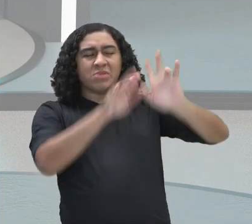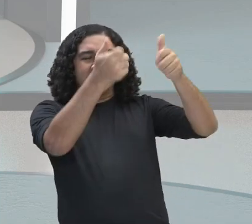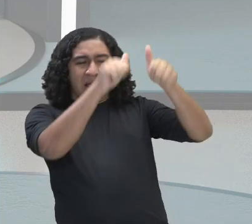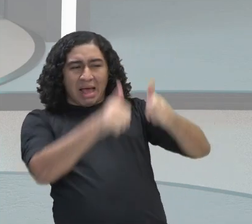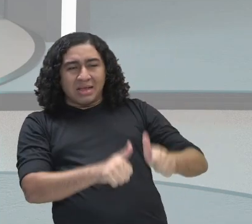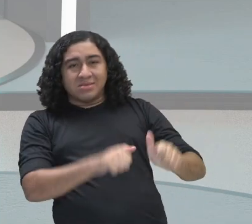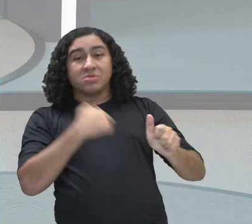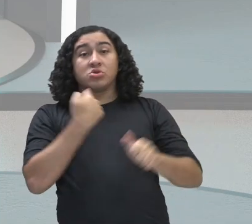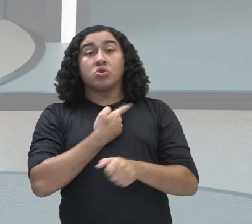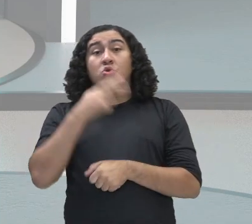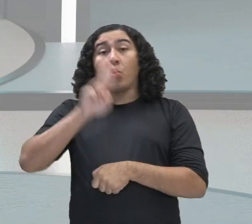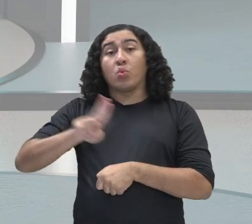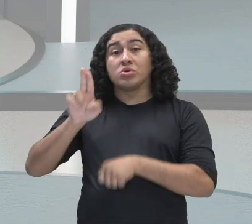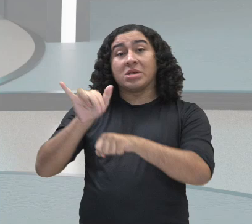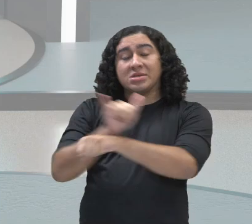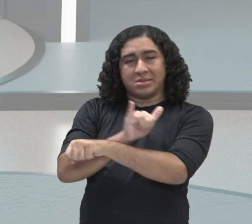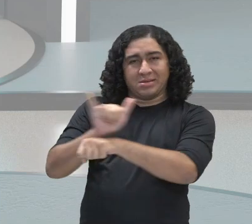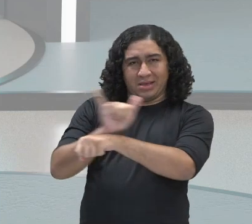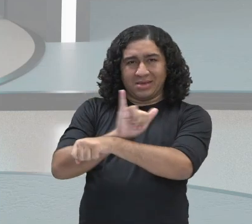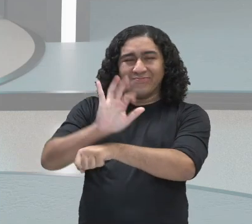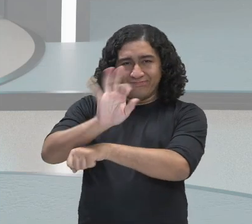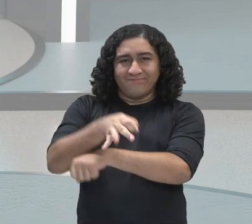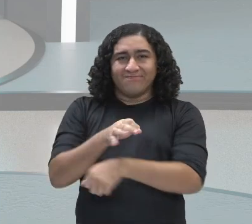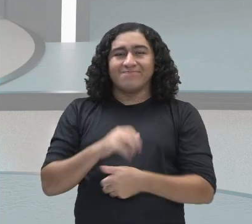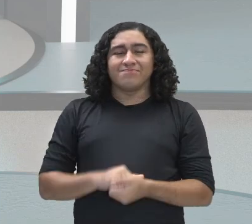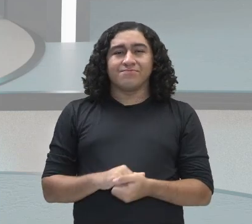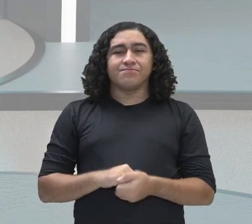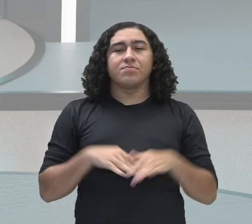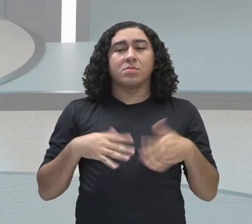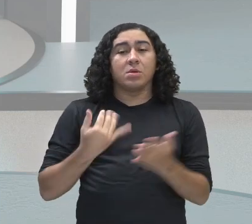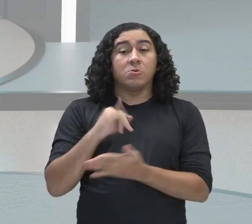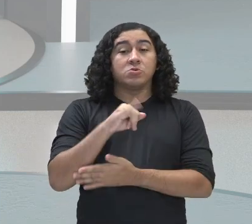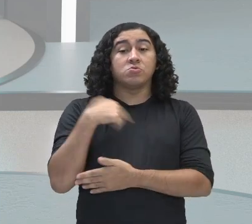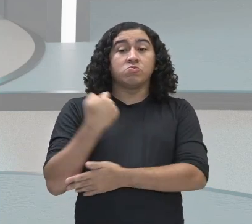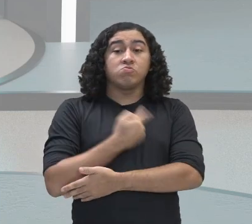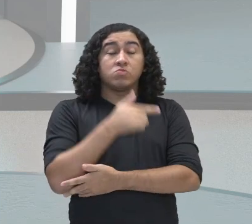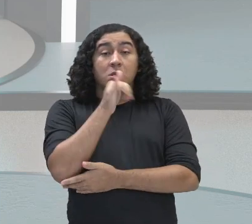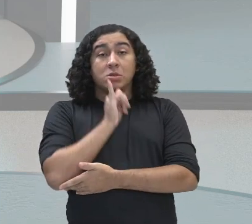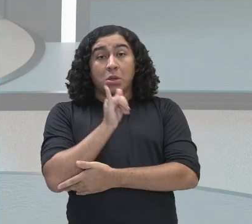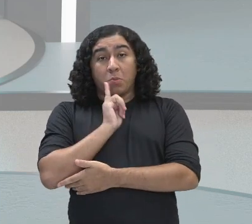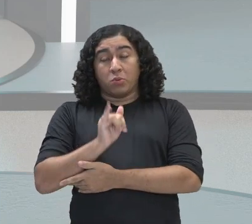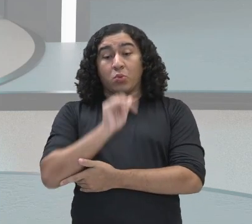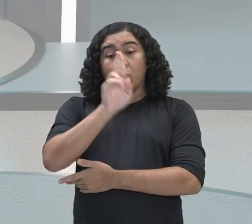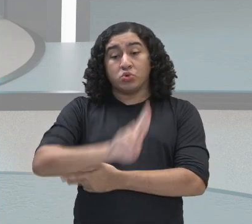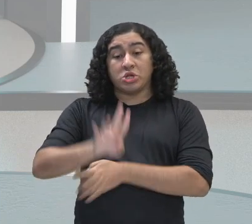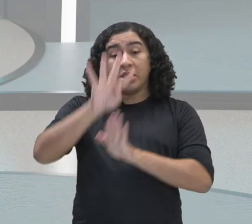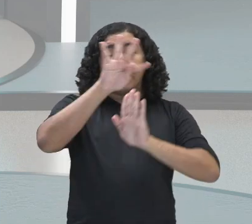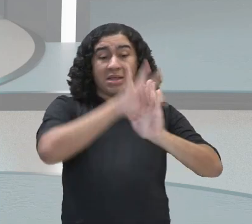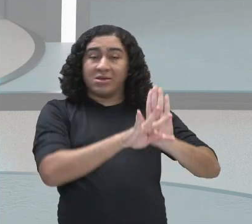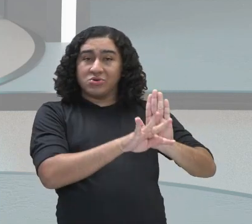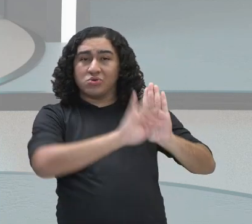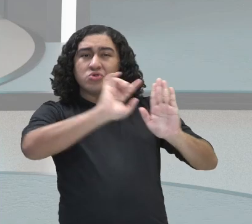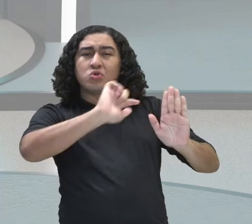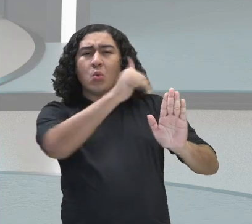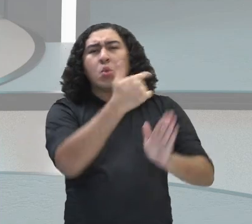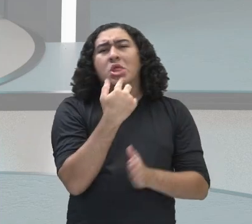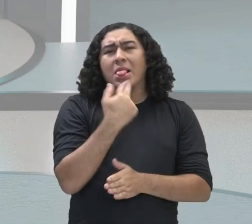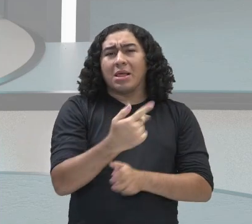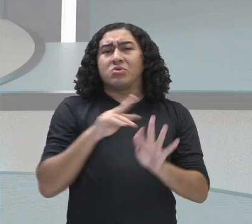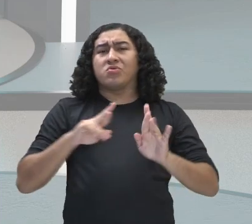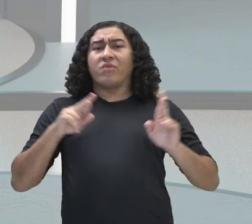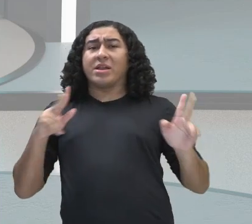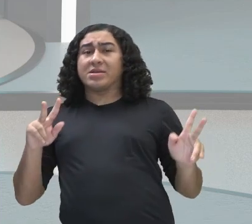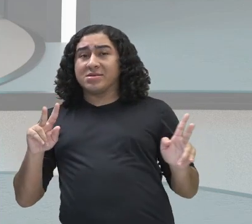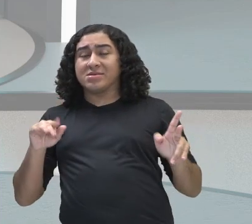utilizar estratégias, isso mesmo. Então, quando a gente está utilizando um texto que não é da nossa língua, nós